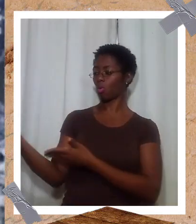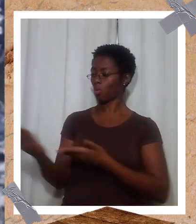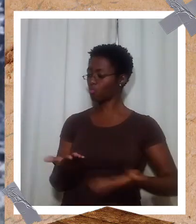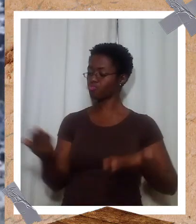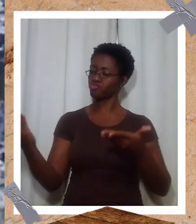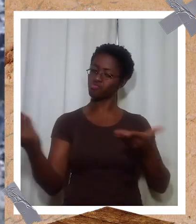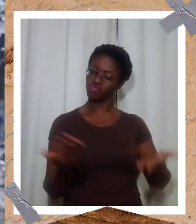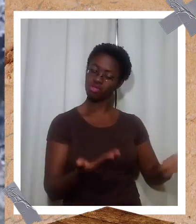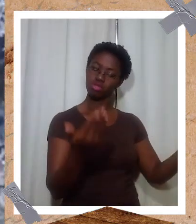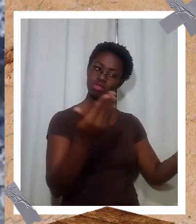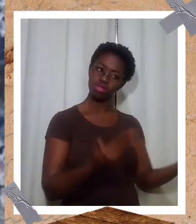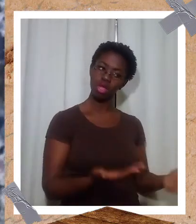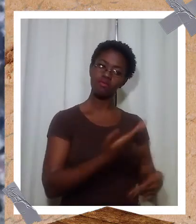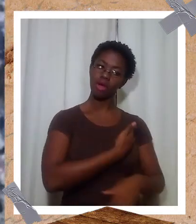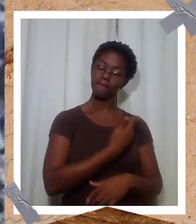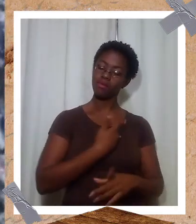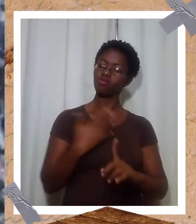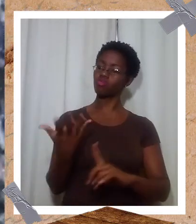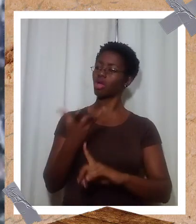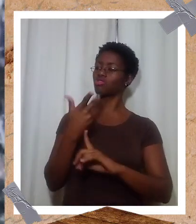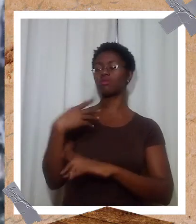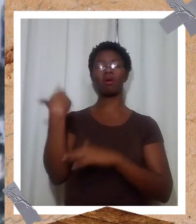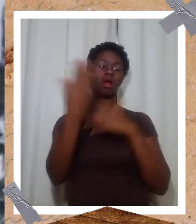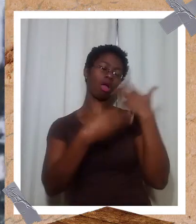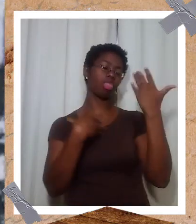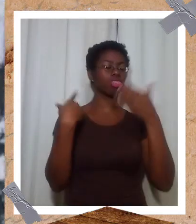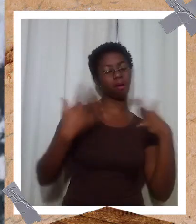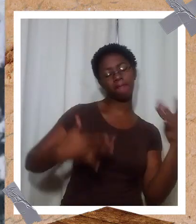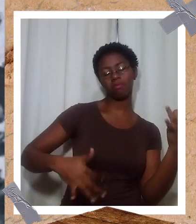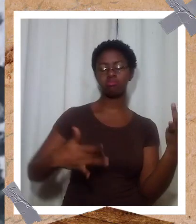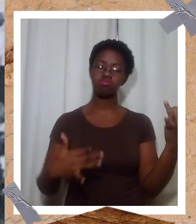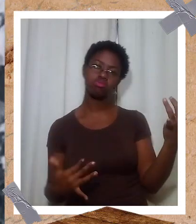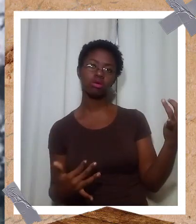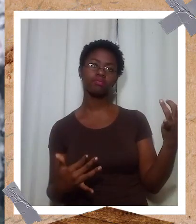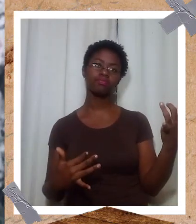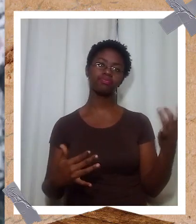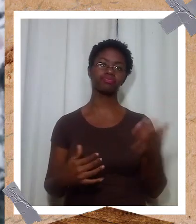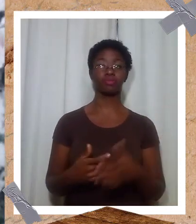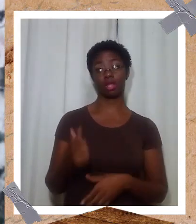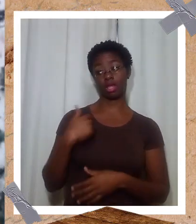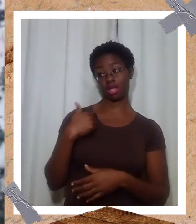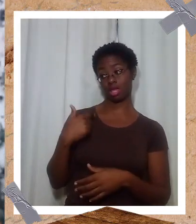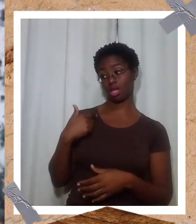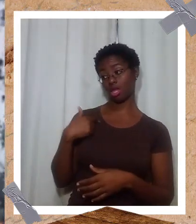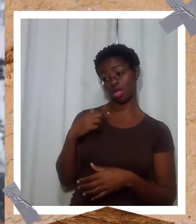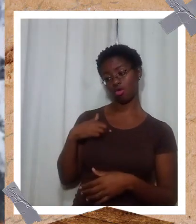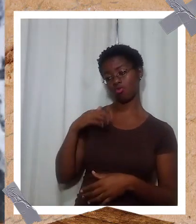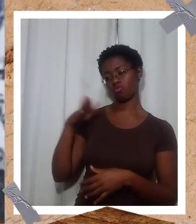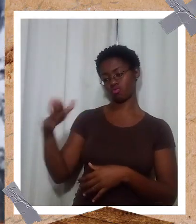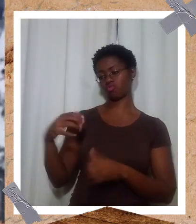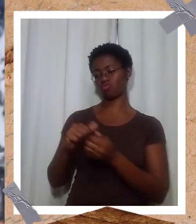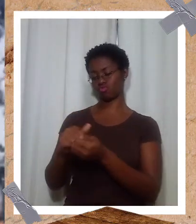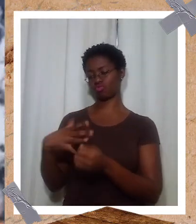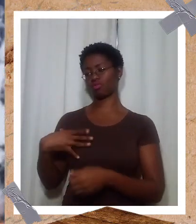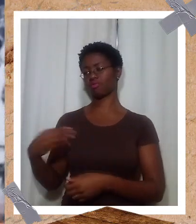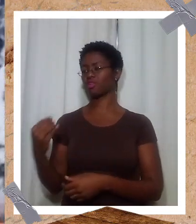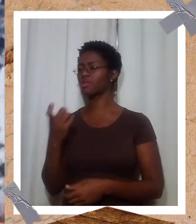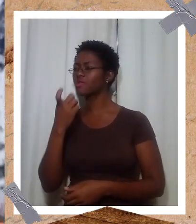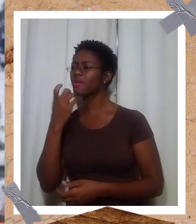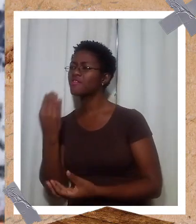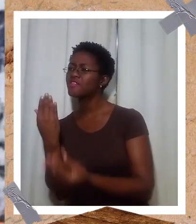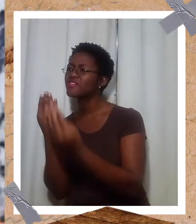música e cantoria na área comum superior da vila. Certa vez, eu e o moleque fomos assistir, de mais perto